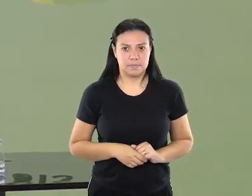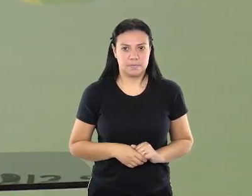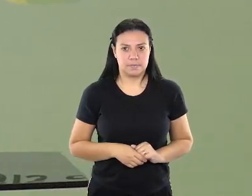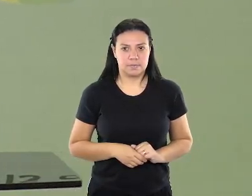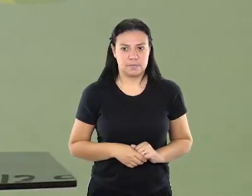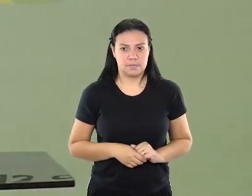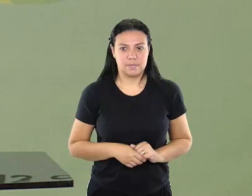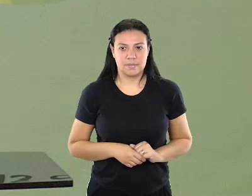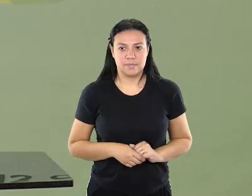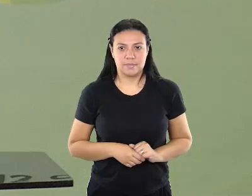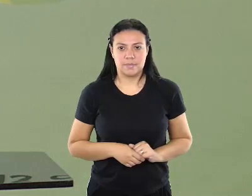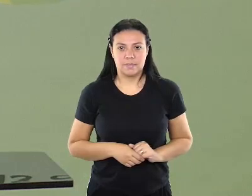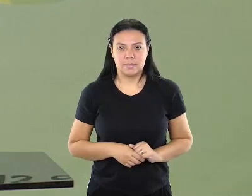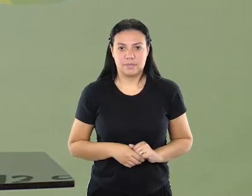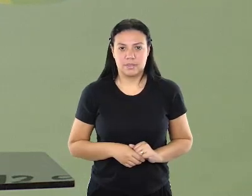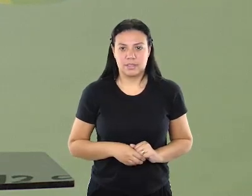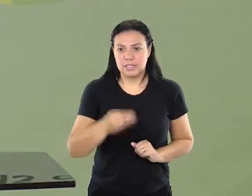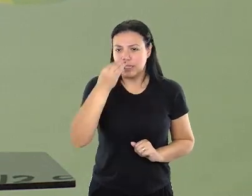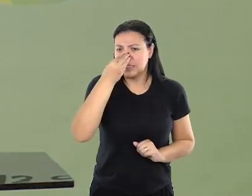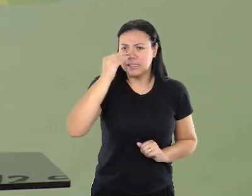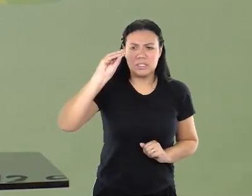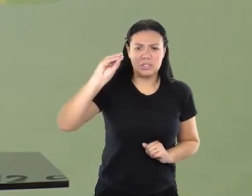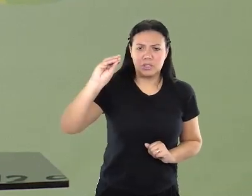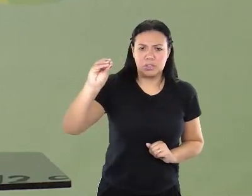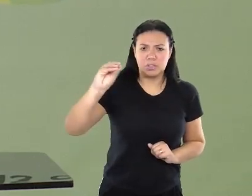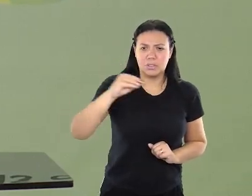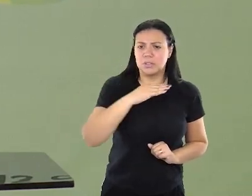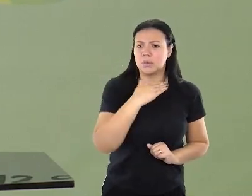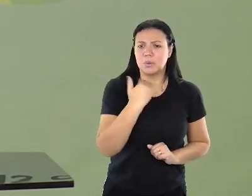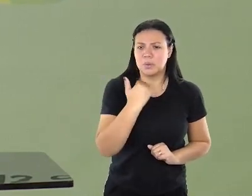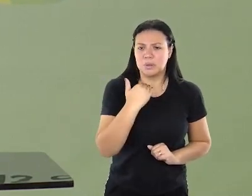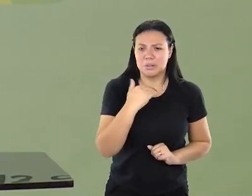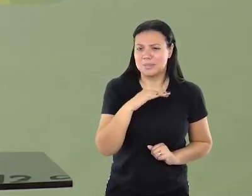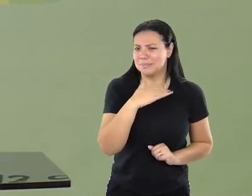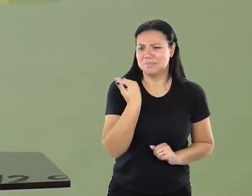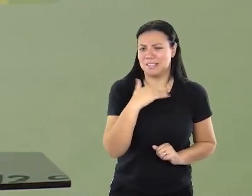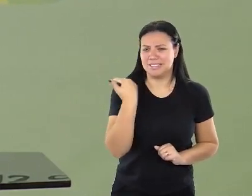caro. Deixa esse desgramado morrer, eu comigo, né?